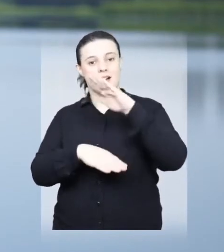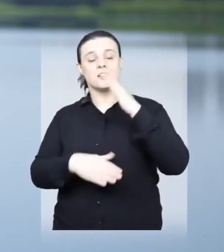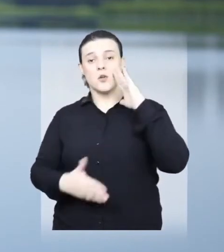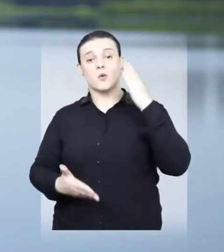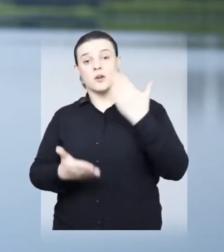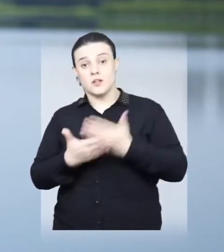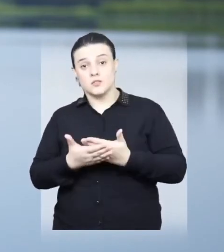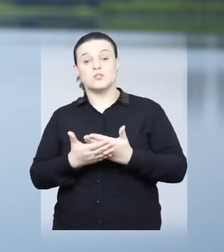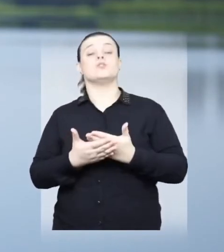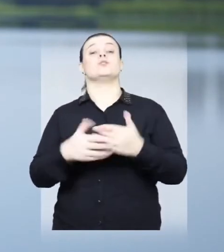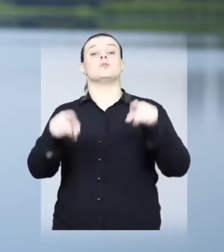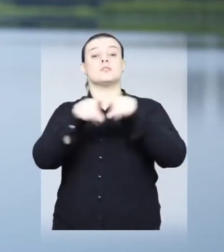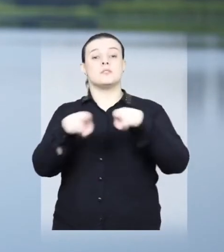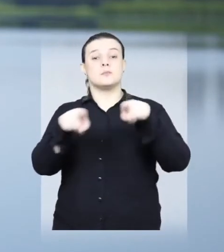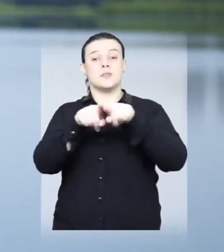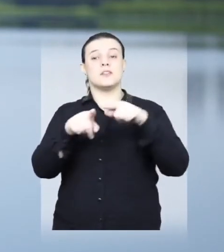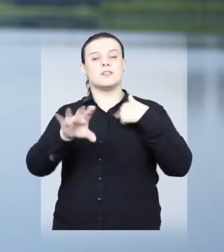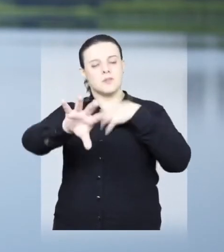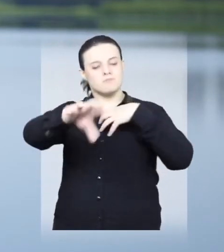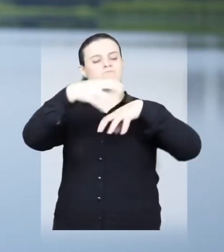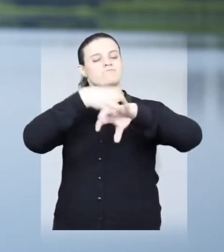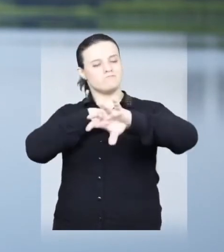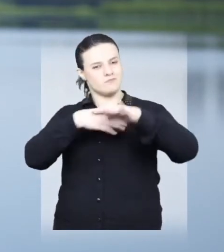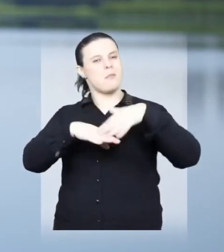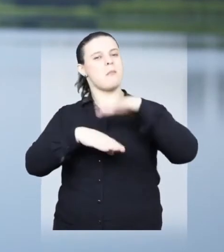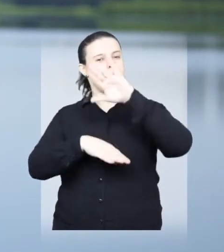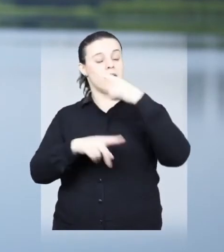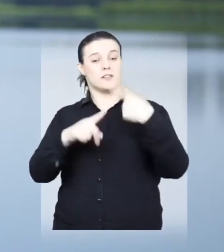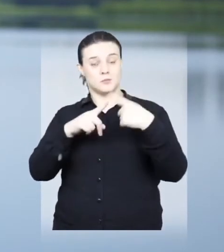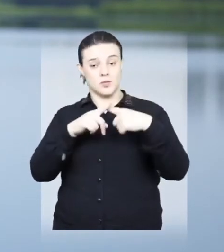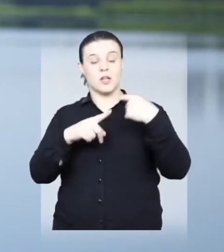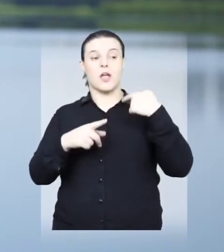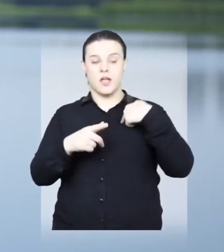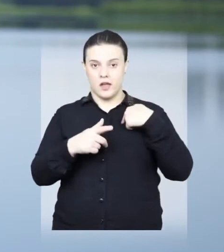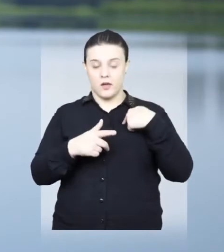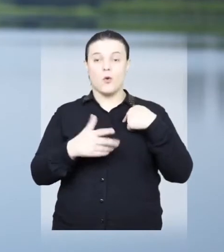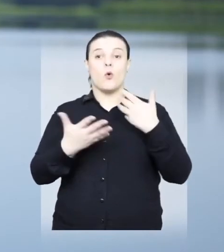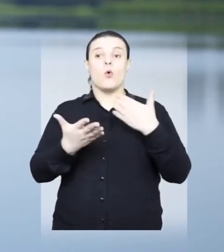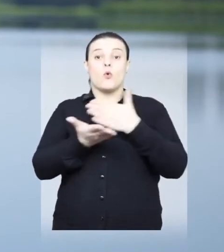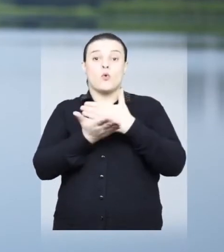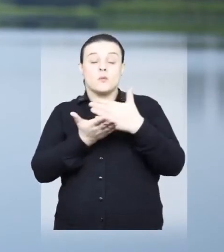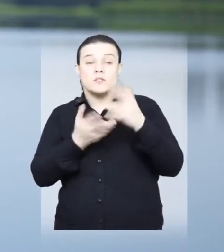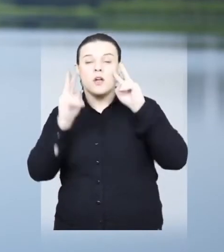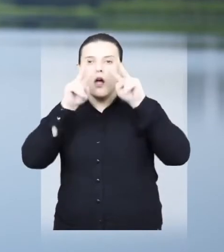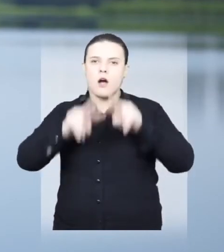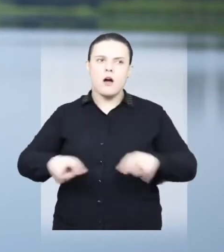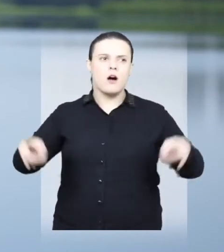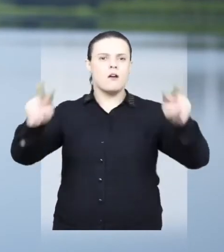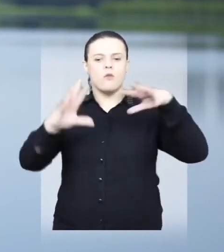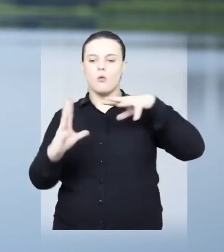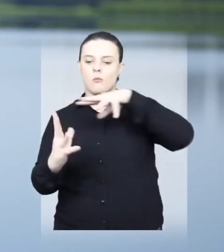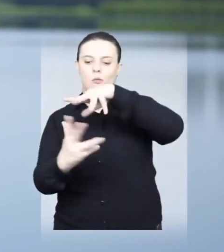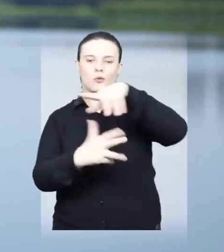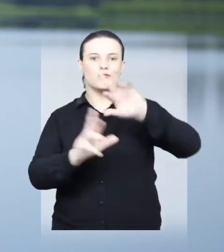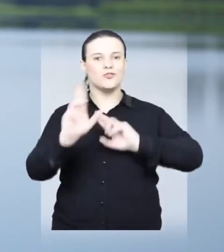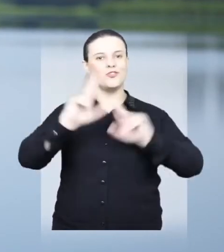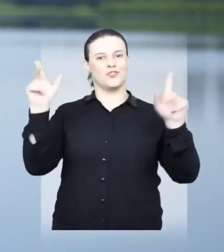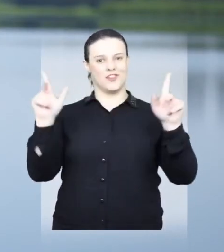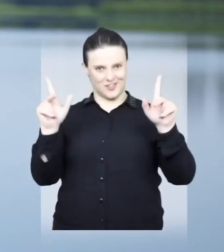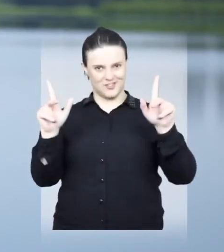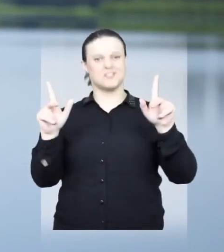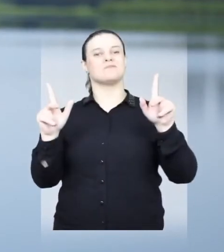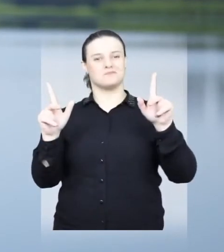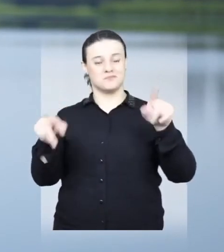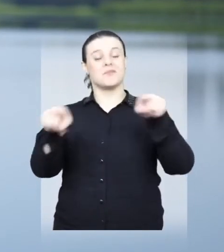Eu acredito que mais empática também, porque eu passei a enxergar um mundo totalmente